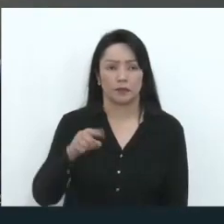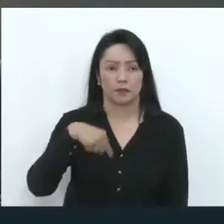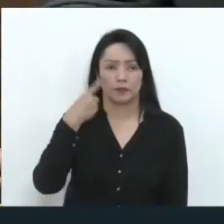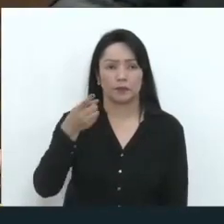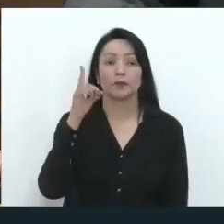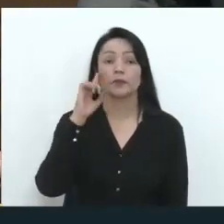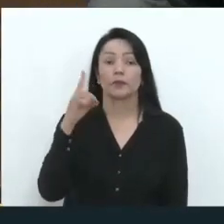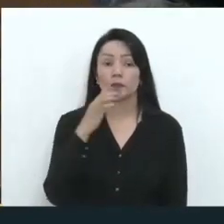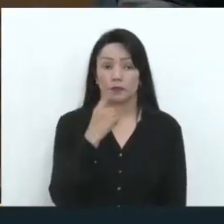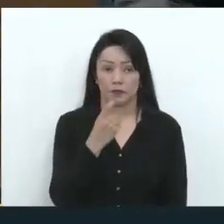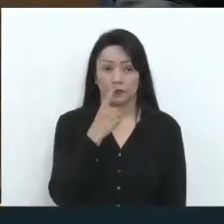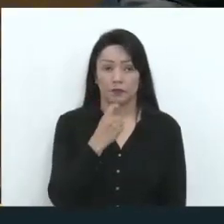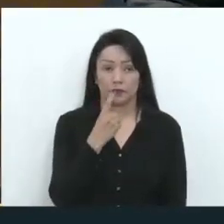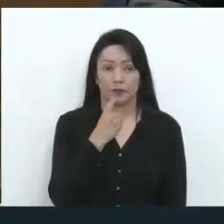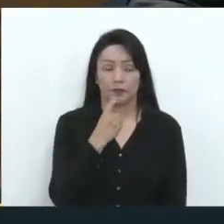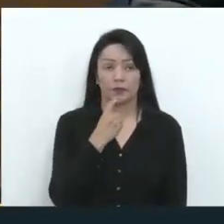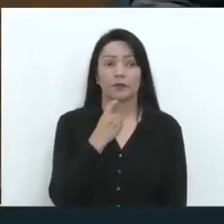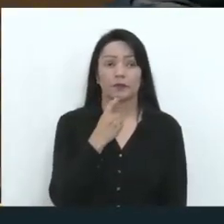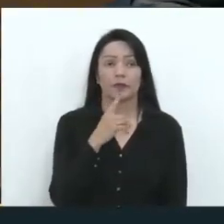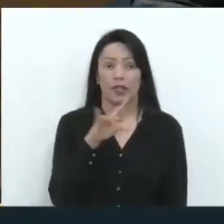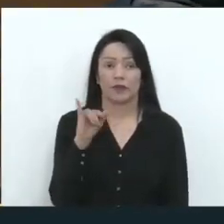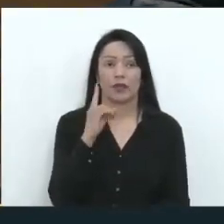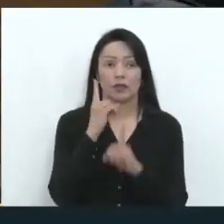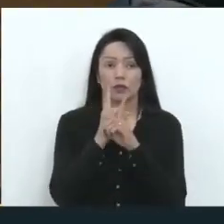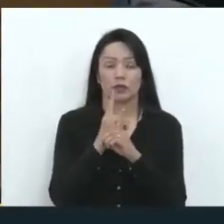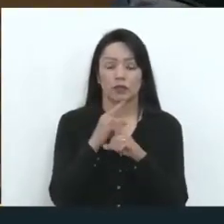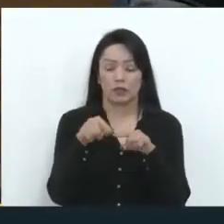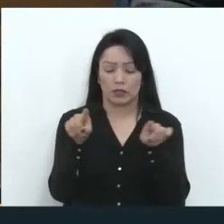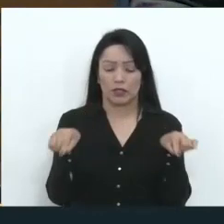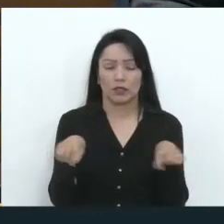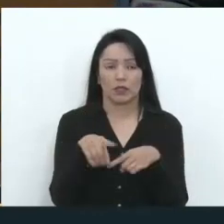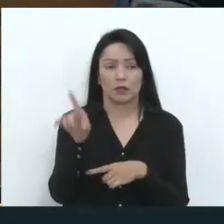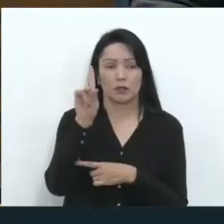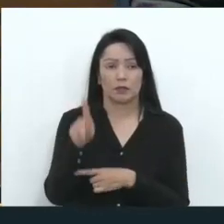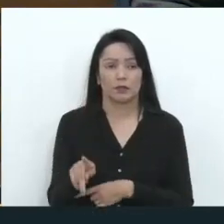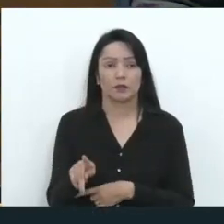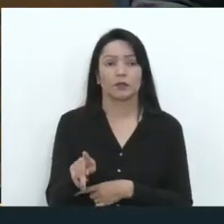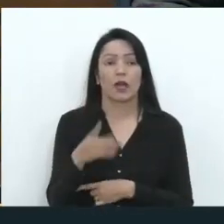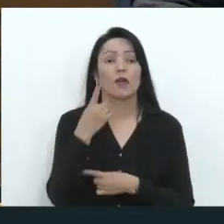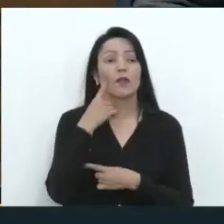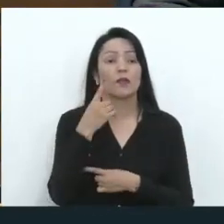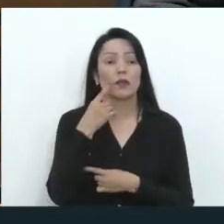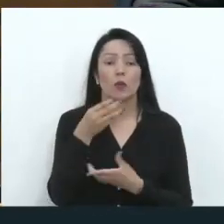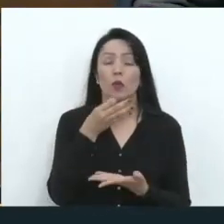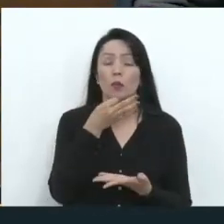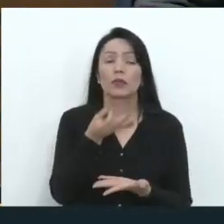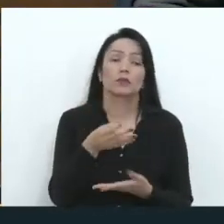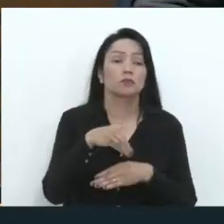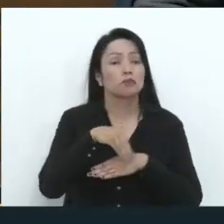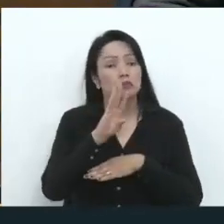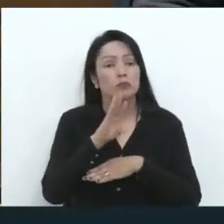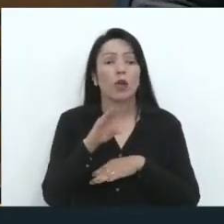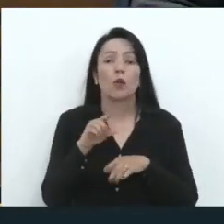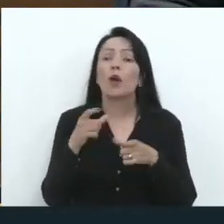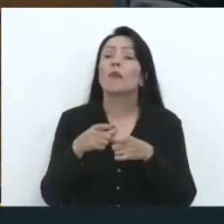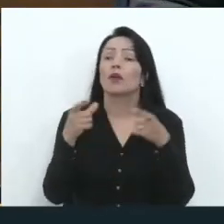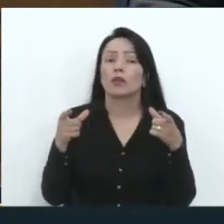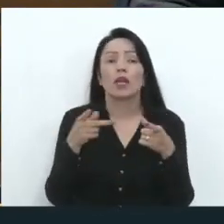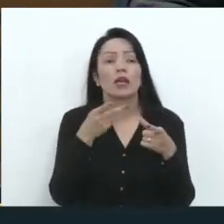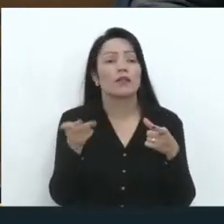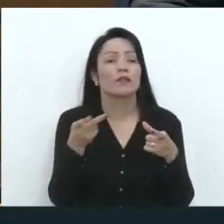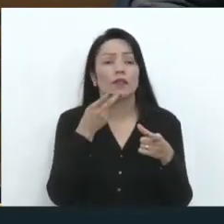nos encontraremos na sala da presidência para ver uma sugestão aí da maioria dos vereadores que